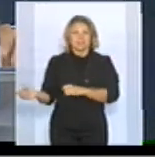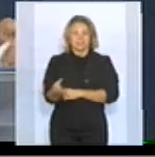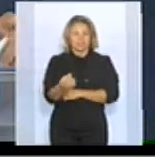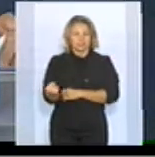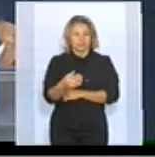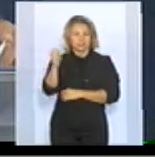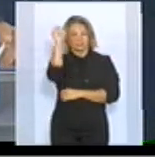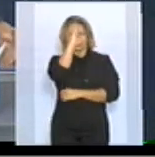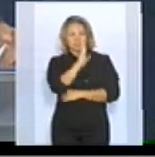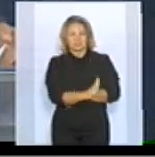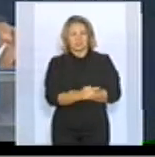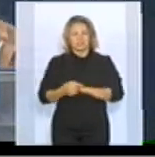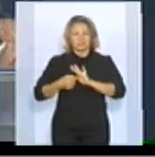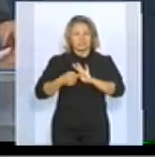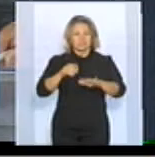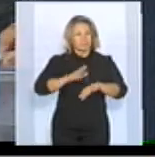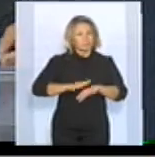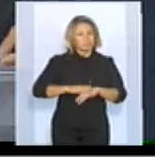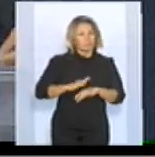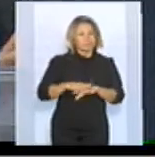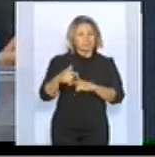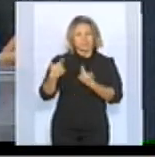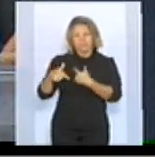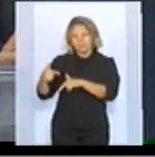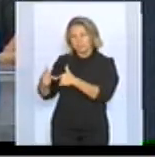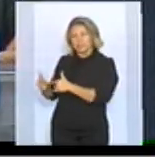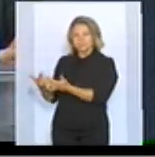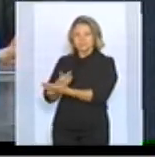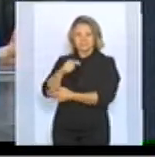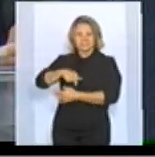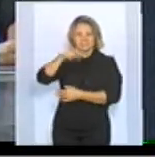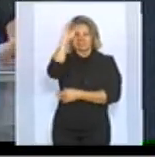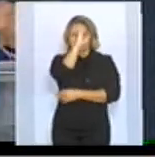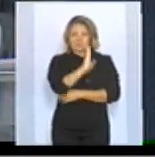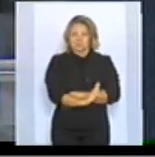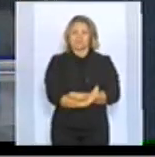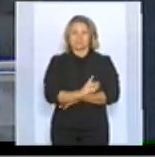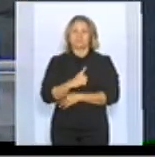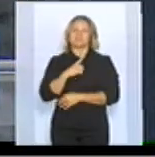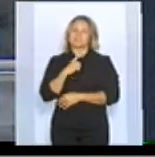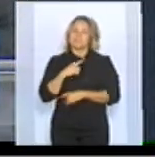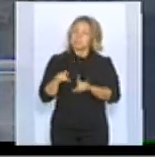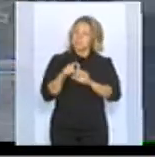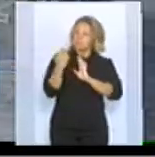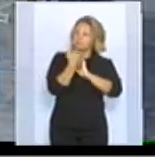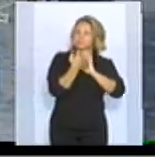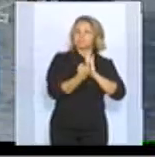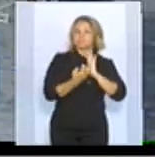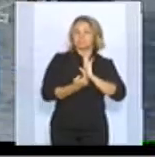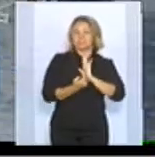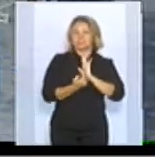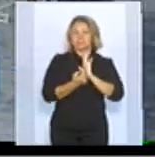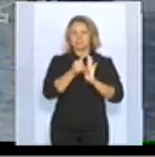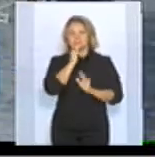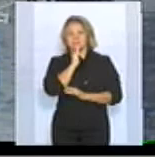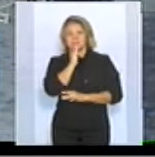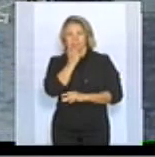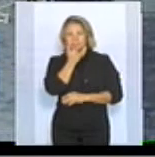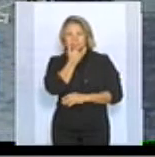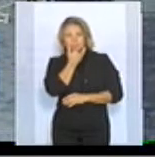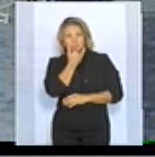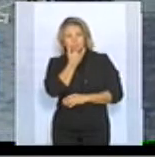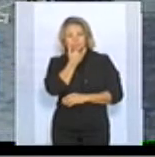estrangeiras. Portanto, são mais empregos qualificados gerados aqui no Brasil. Temos aqui alguns dados... Doutor Alex, apenas uma observação para os